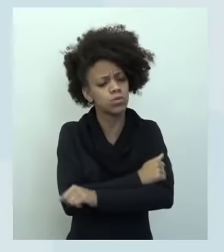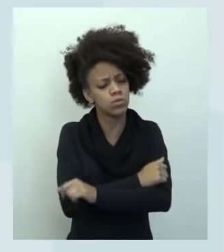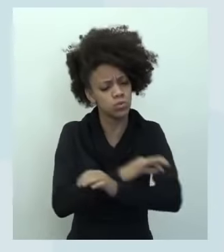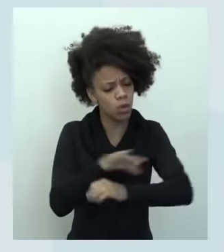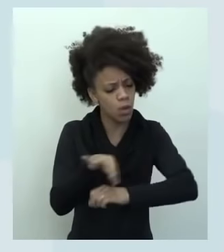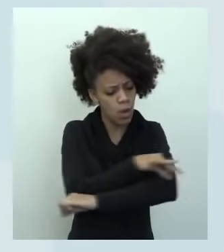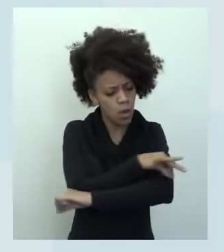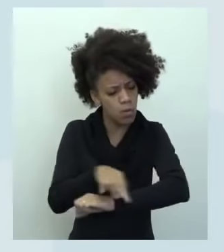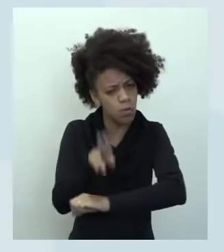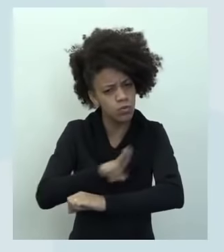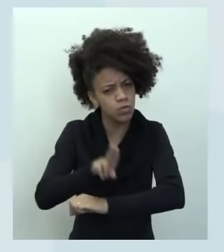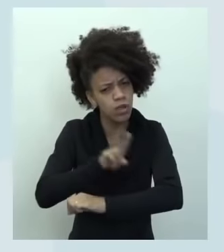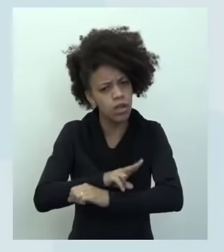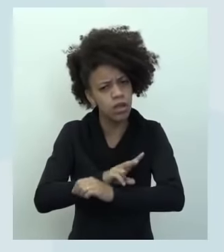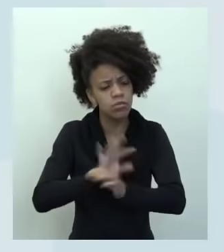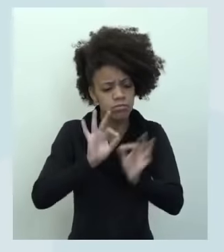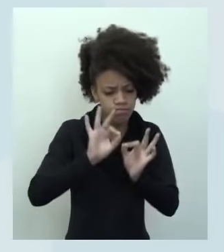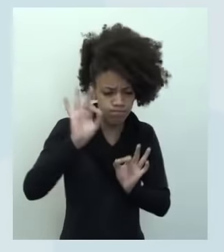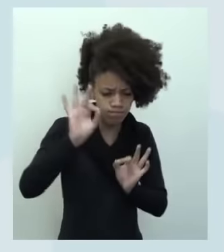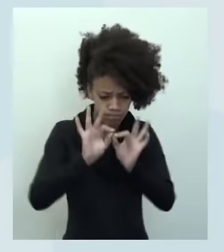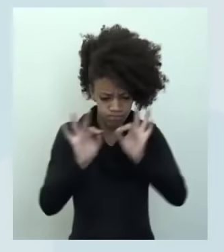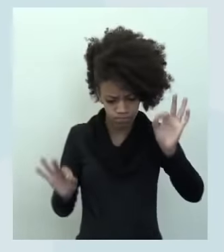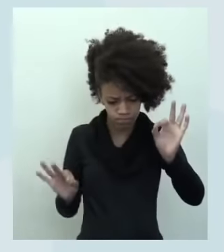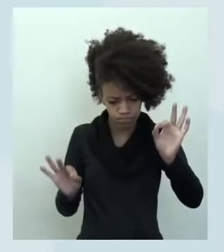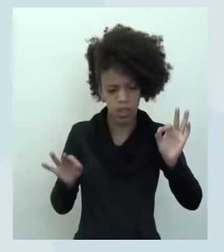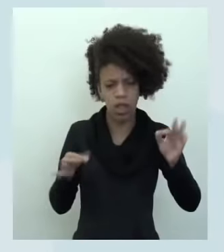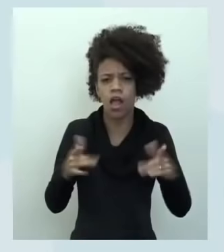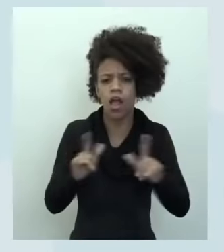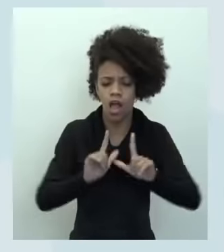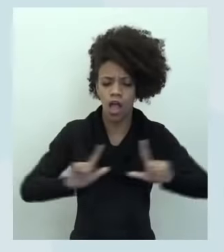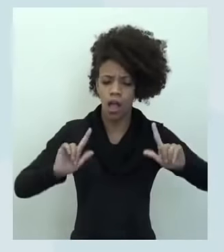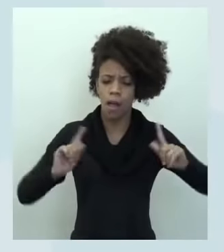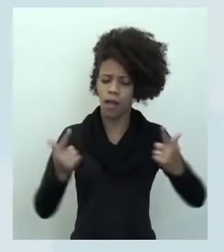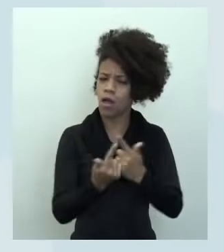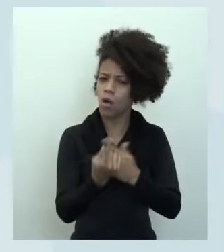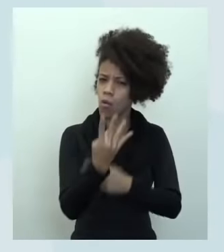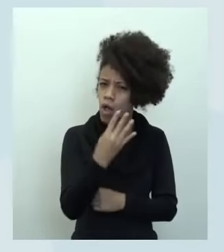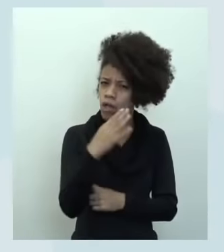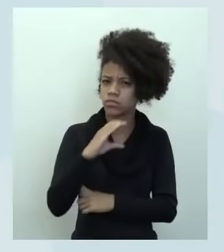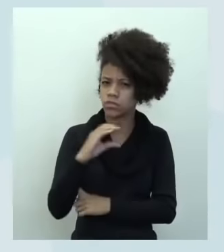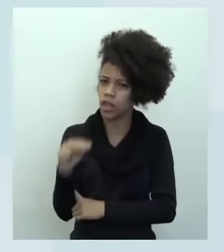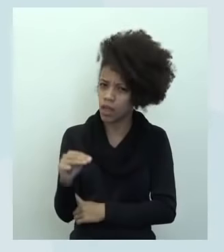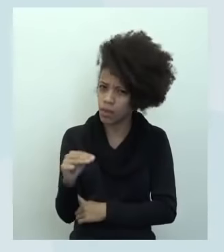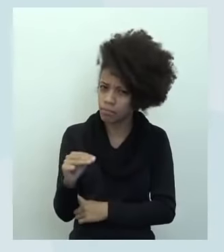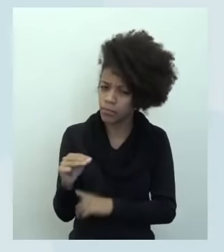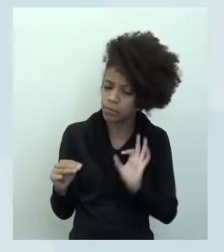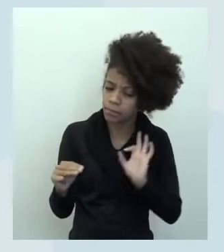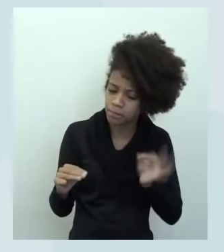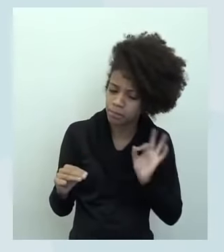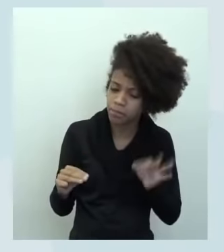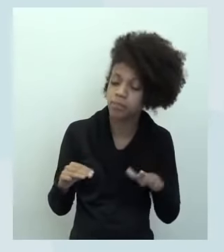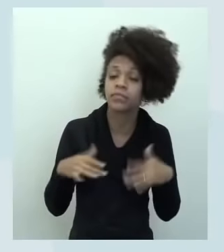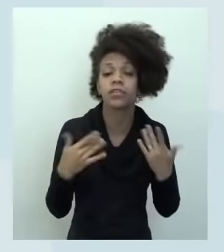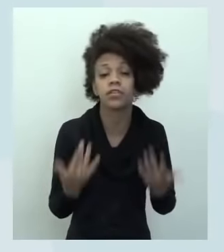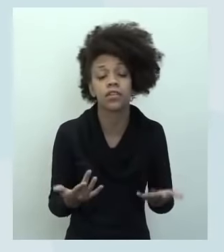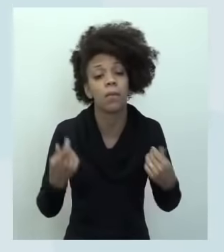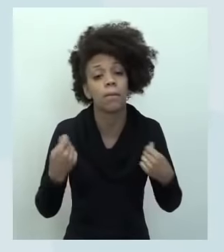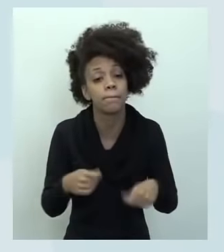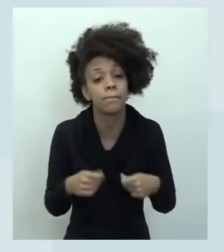com a sua reguinha no mapa, ele não teve a distância de 4 centímetros no mapa? Muito bem. Então, ele vai fazer